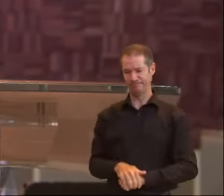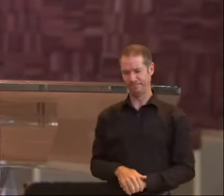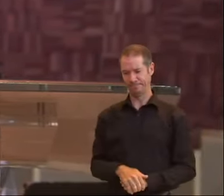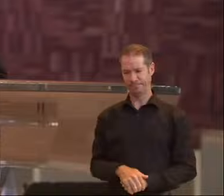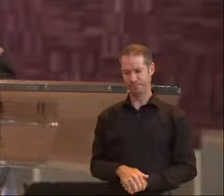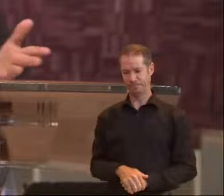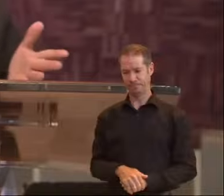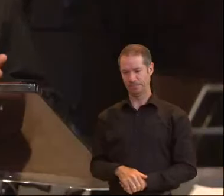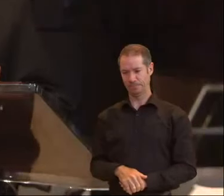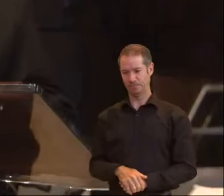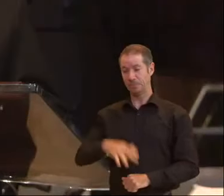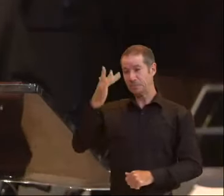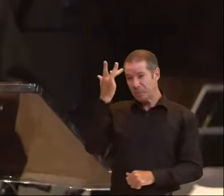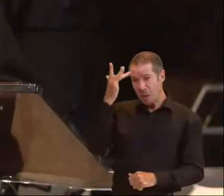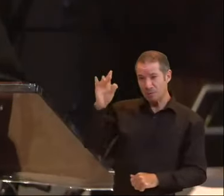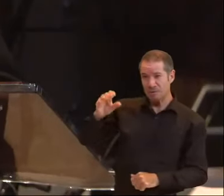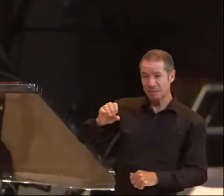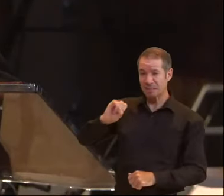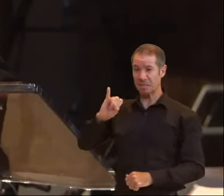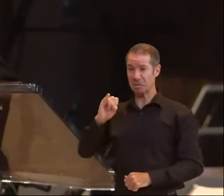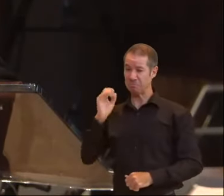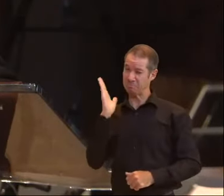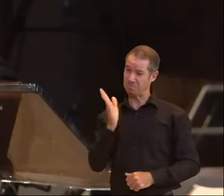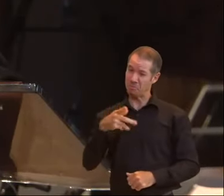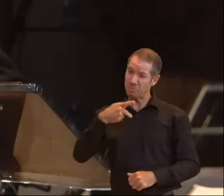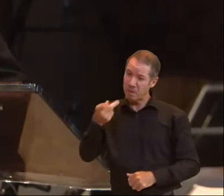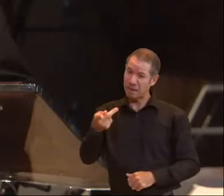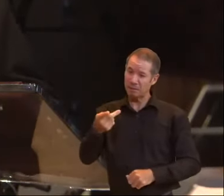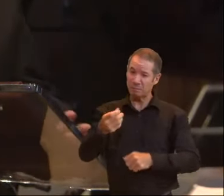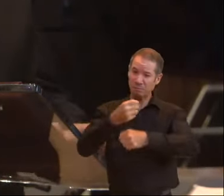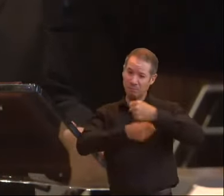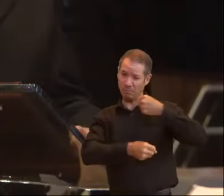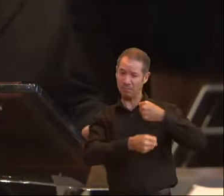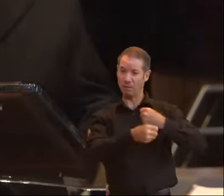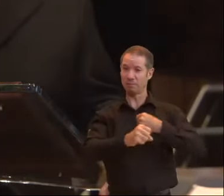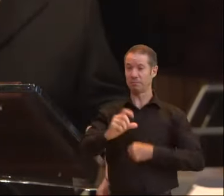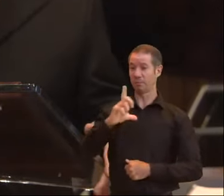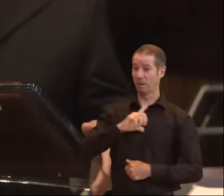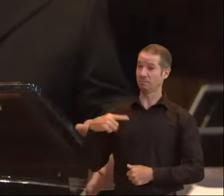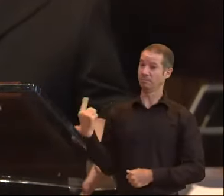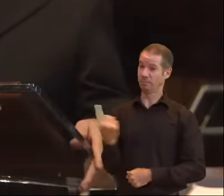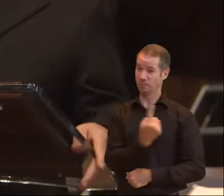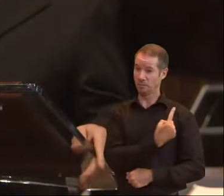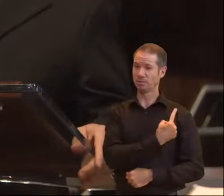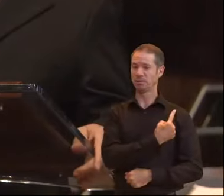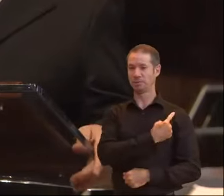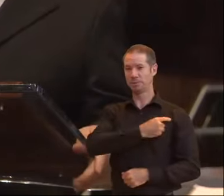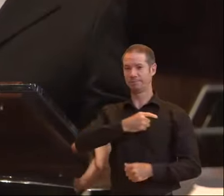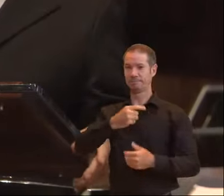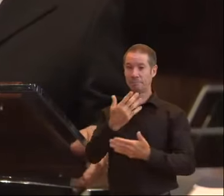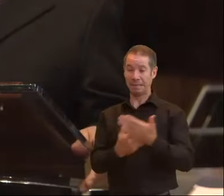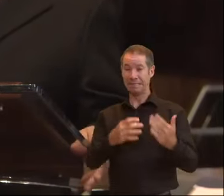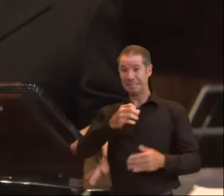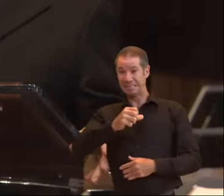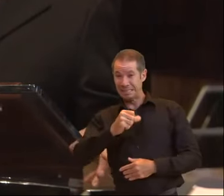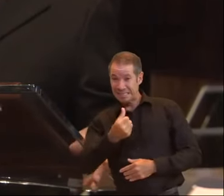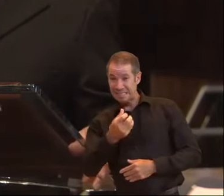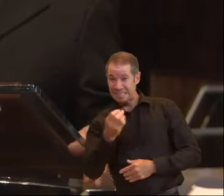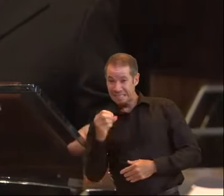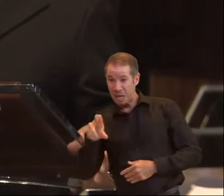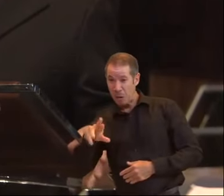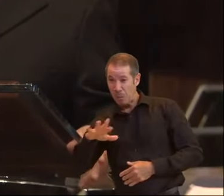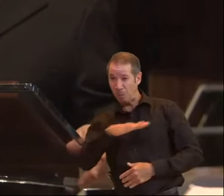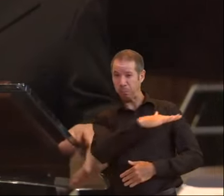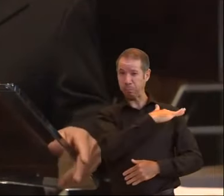E não sei se eu já falei aqui, mas ano passado nós tivemos uma perda de 60